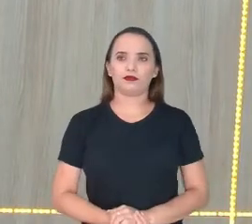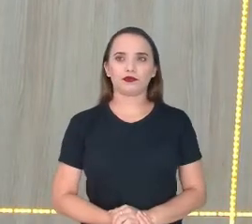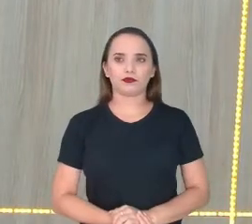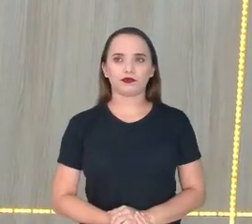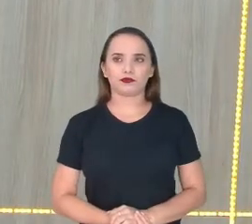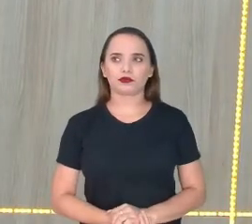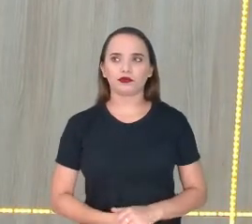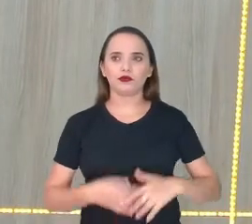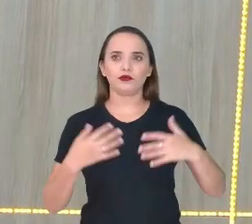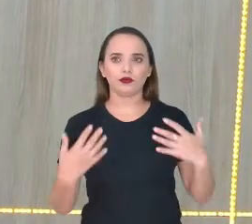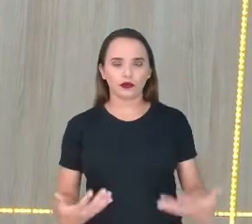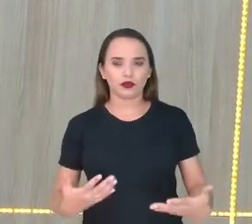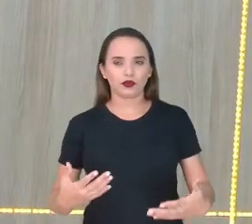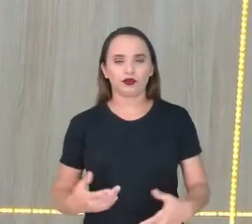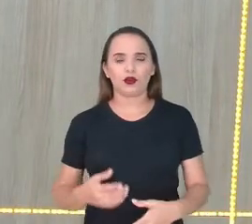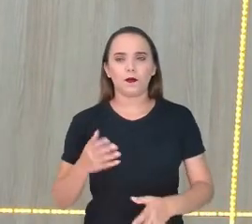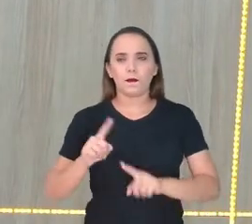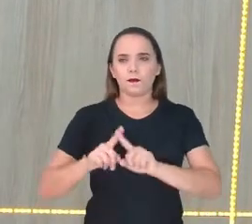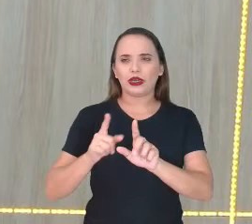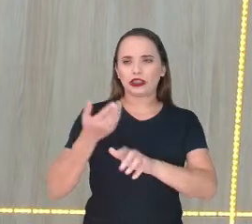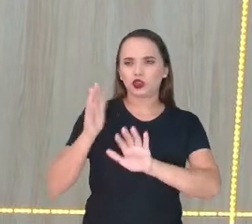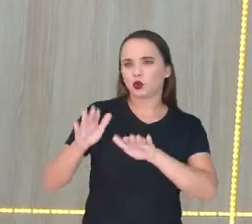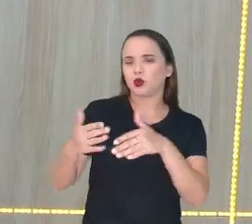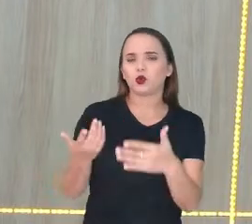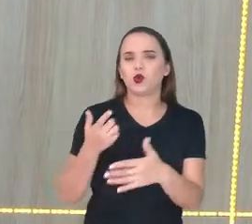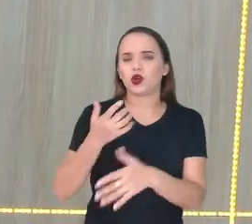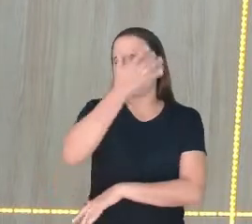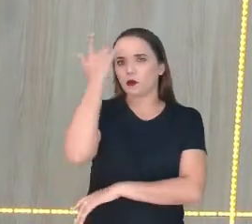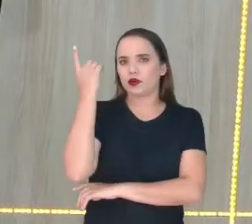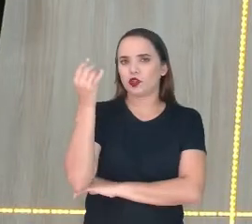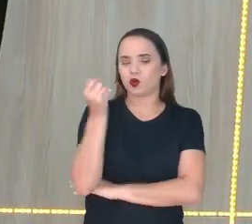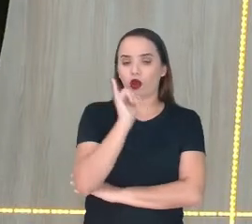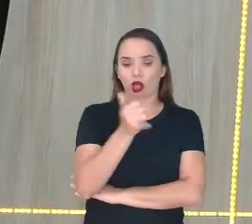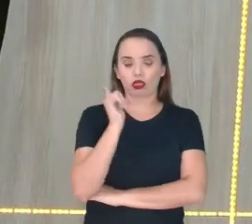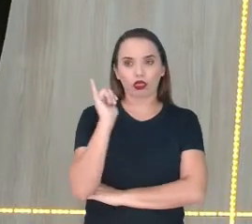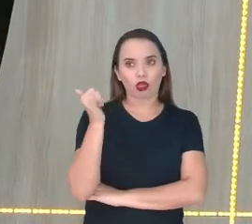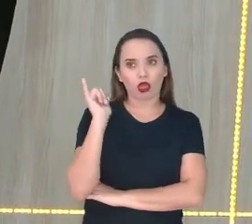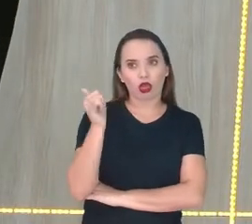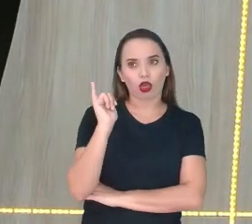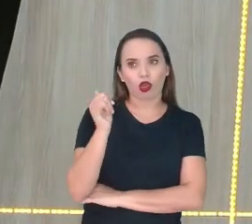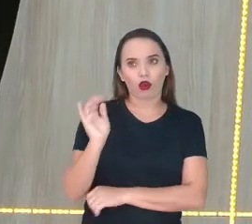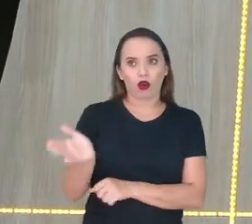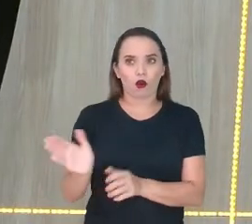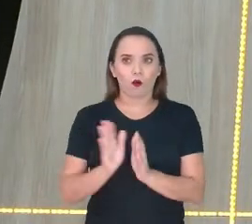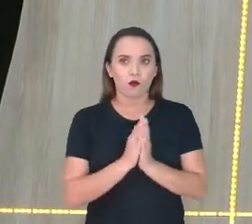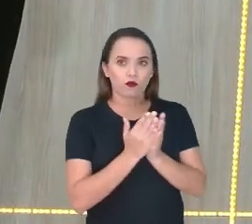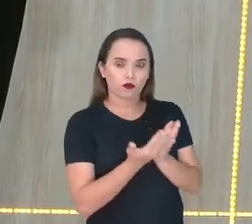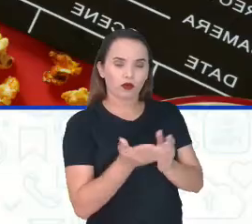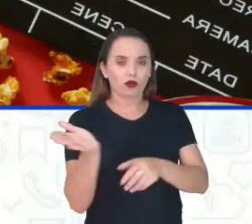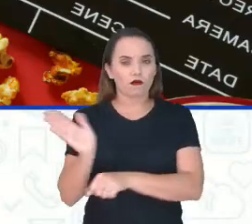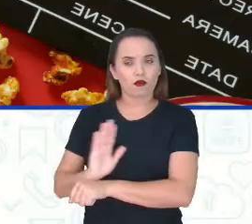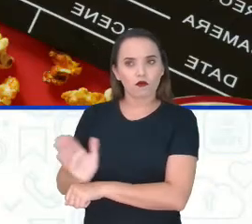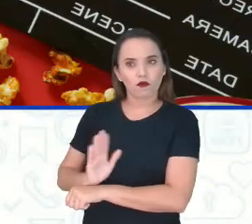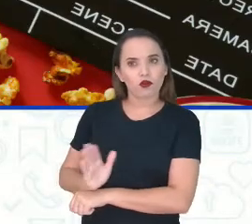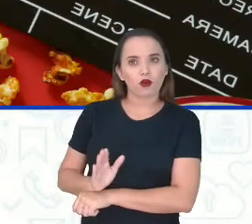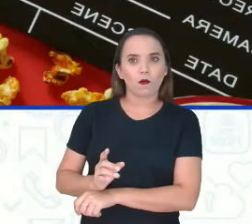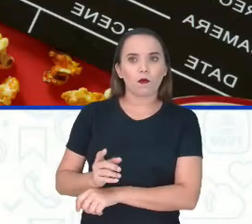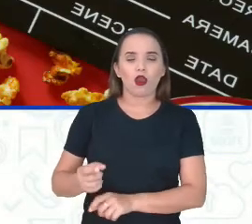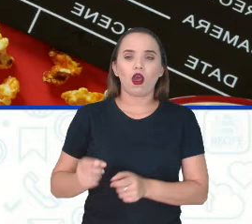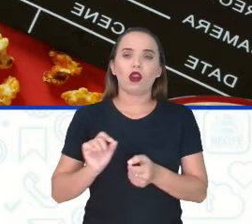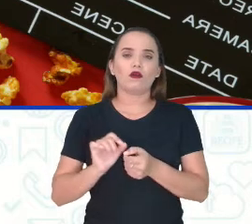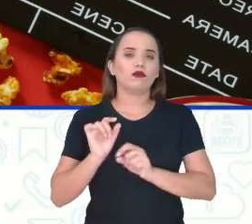Quando uma pessoa narra o argumento de um filme ou de um livro, o que faz é expor as ideias e as